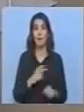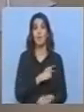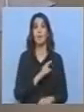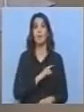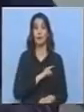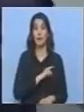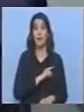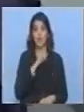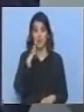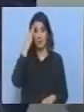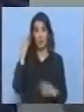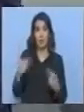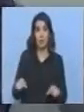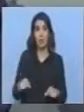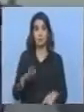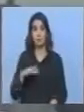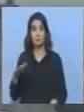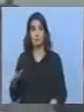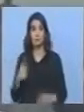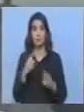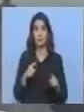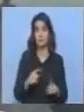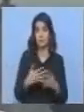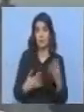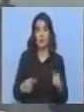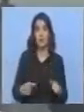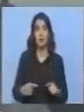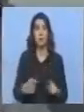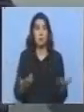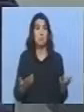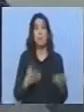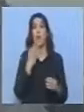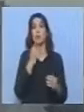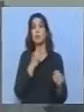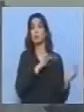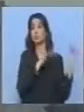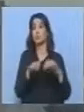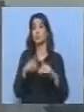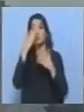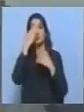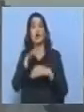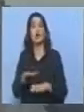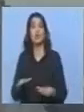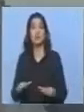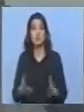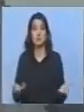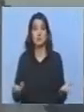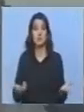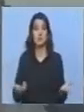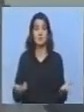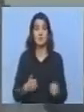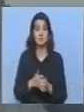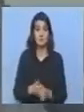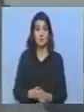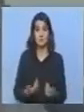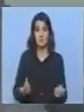privadas tiverem capacidade científica, professores, etc., deveriam poder receber os alunos que cumprissem, desde que